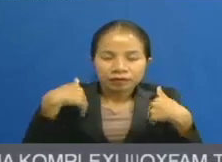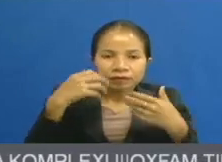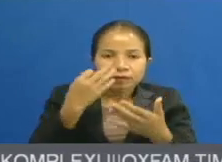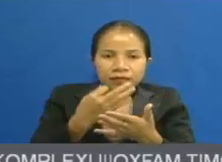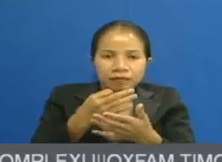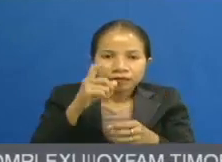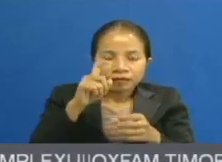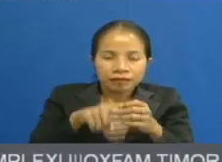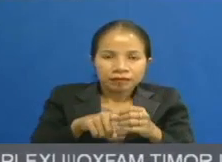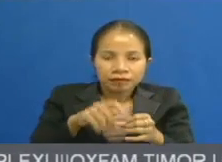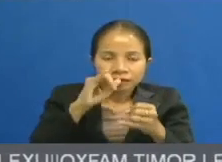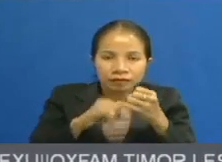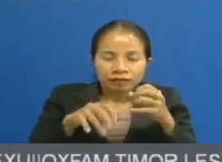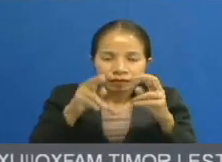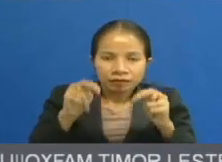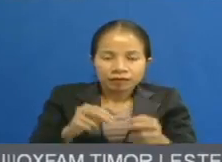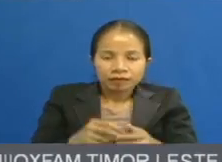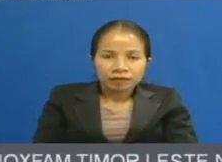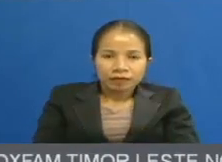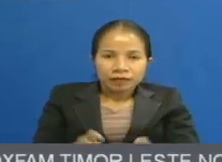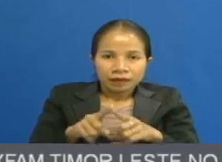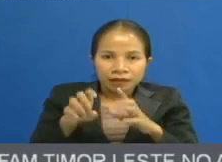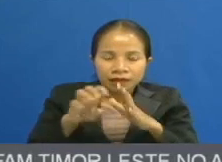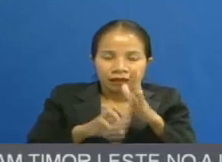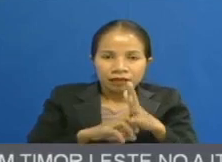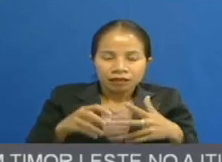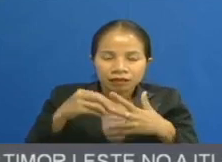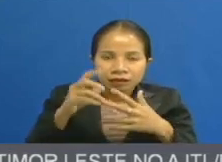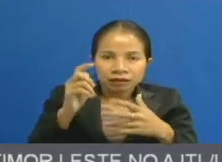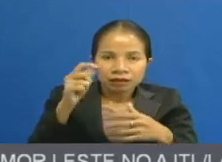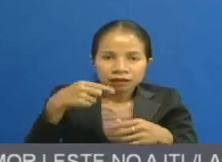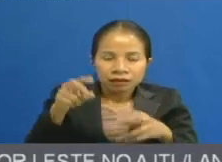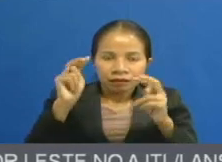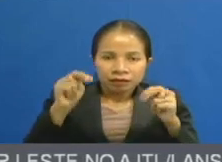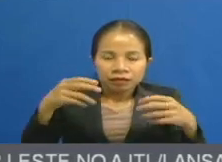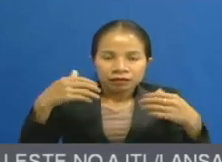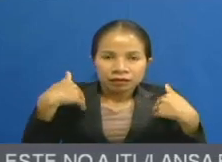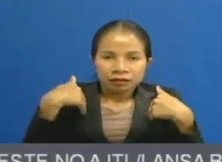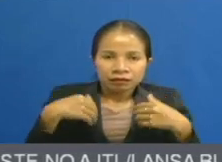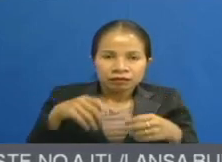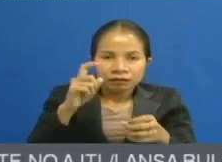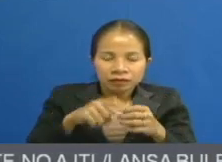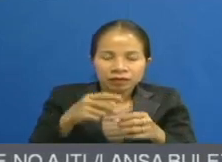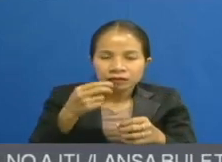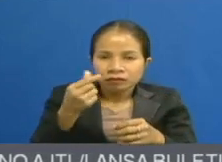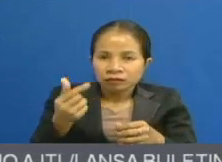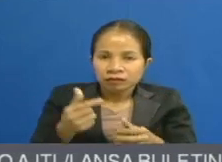Ikus liu. Precisa de intervenção do Estado, liu mostra de Timor GEP, precisa ir a reserva